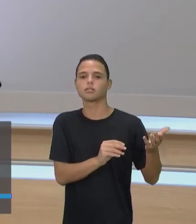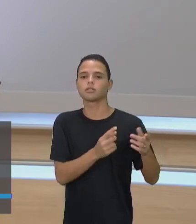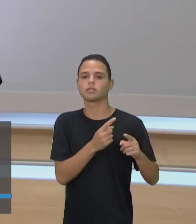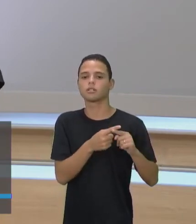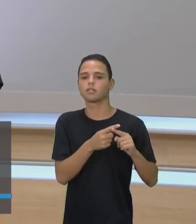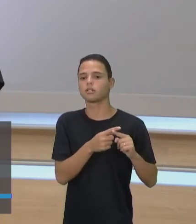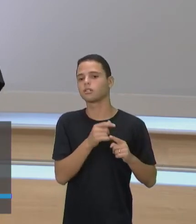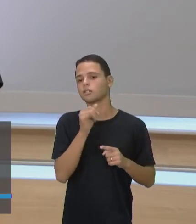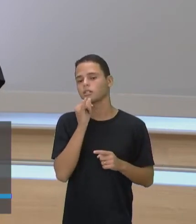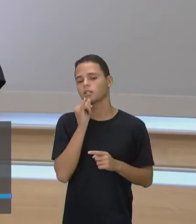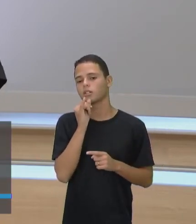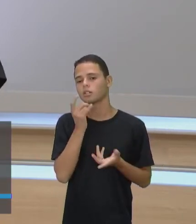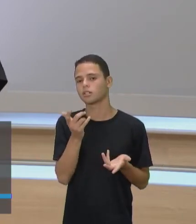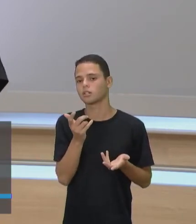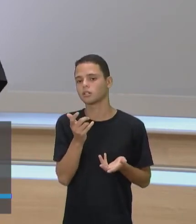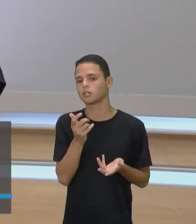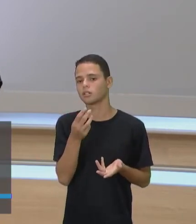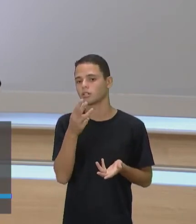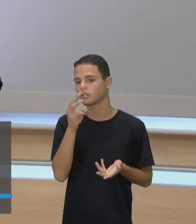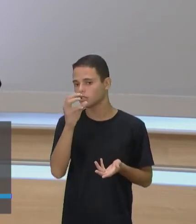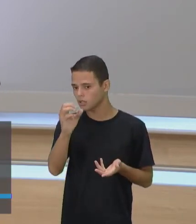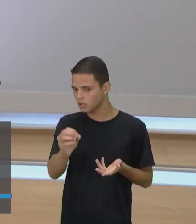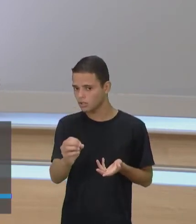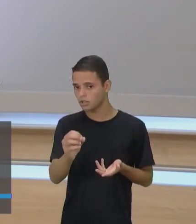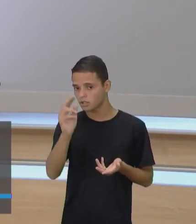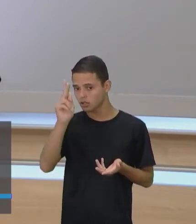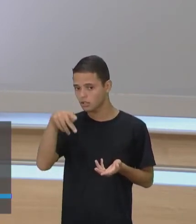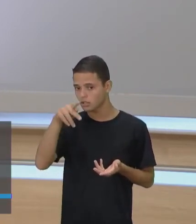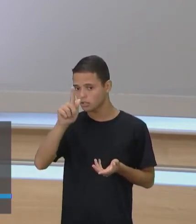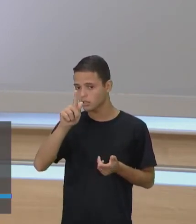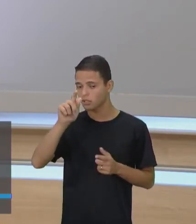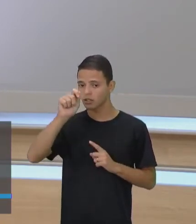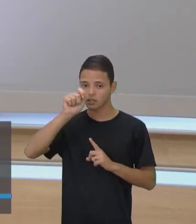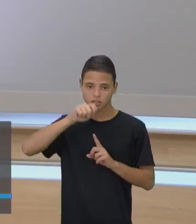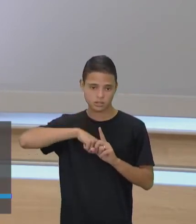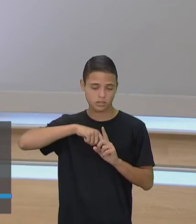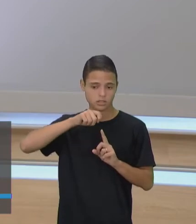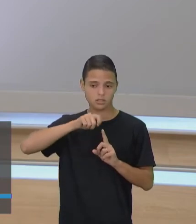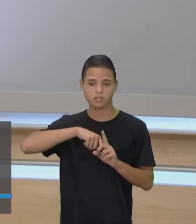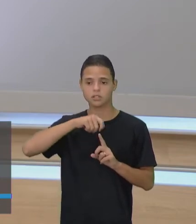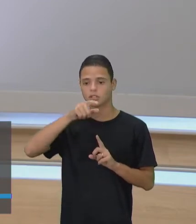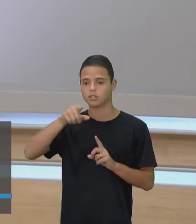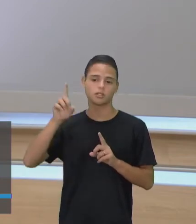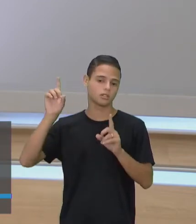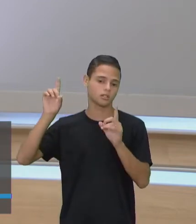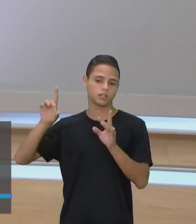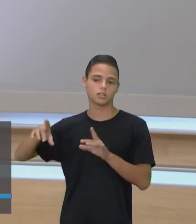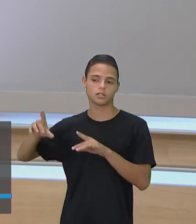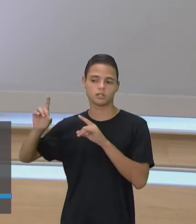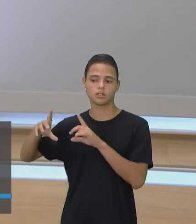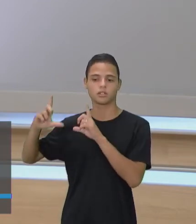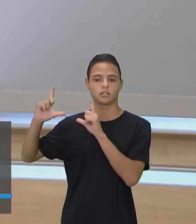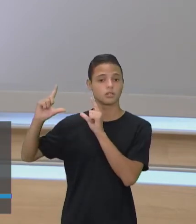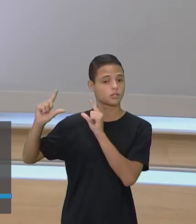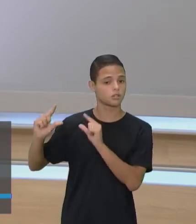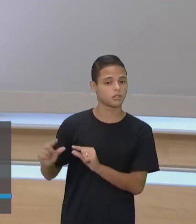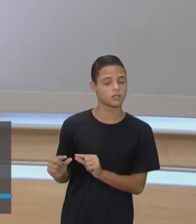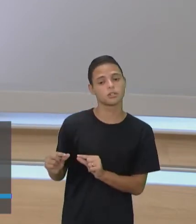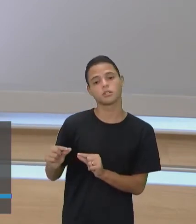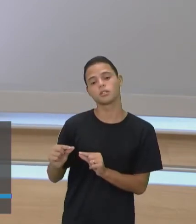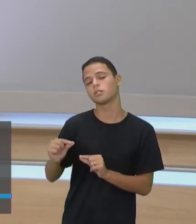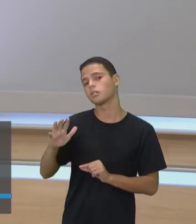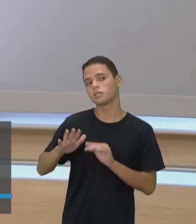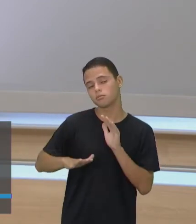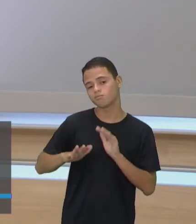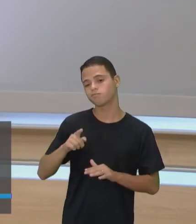contas, né? Mas mentira, vai. Uns 30 quilos por mês de lixo que você tá tendo a menos no ambiente, por exemplo, dependendo do que